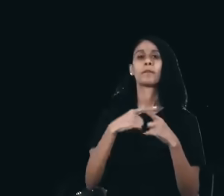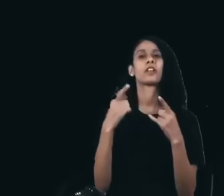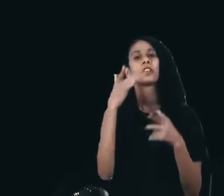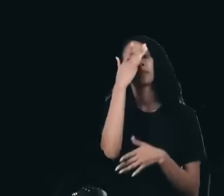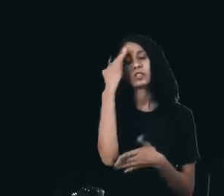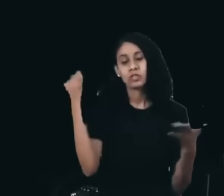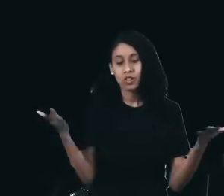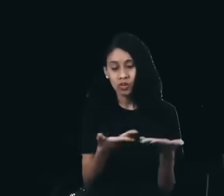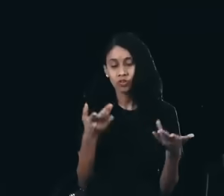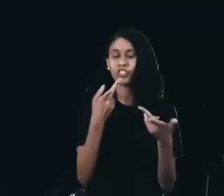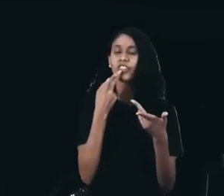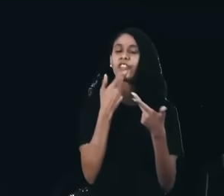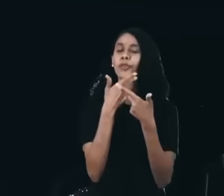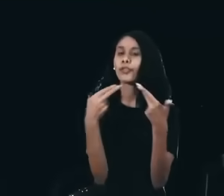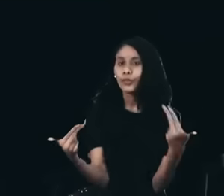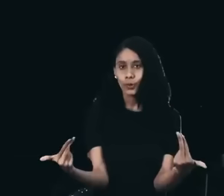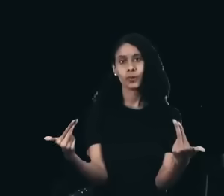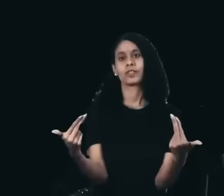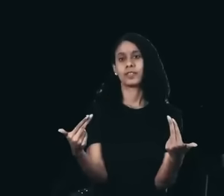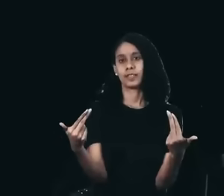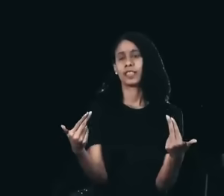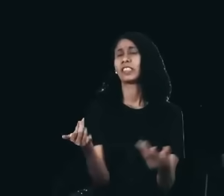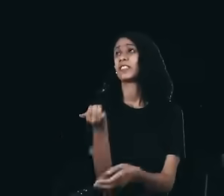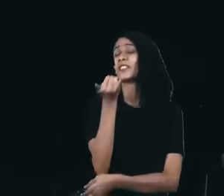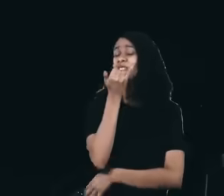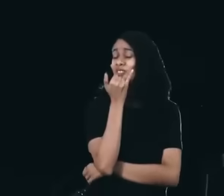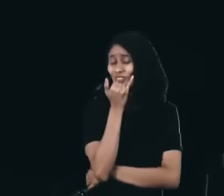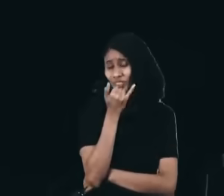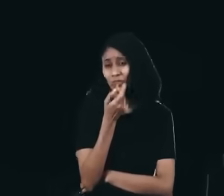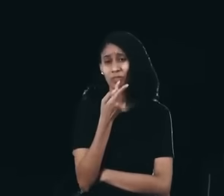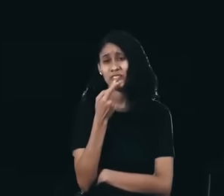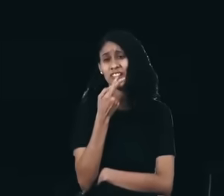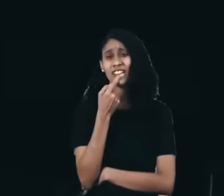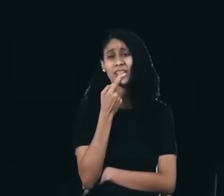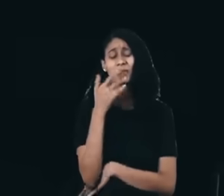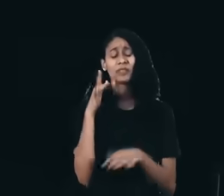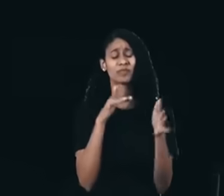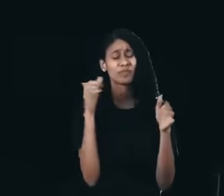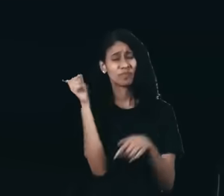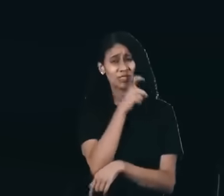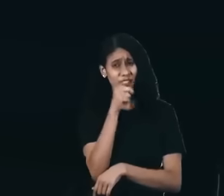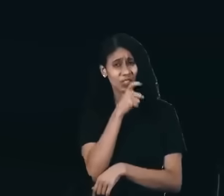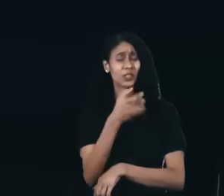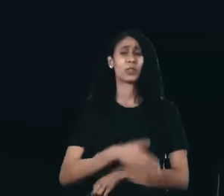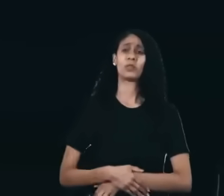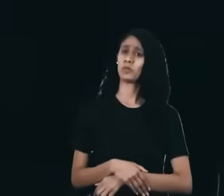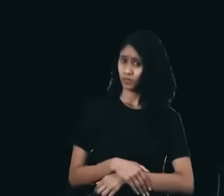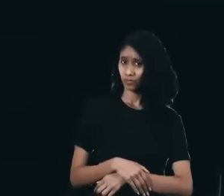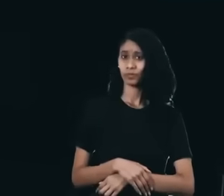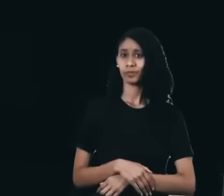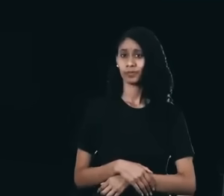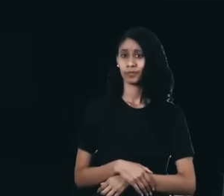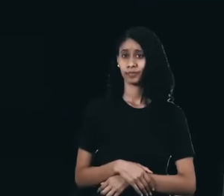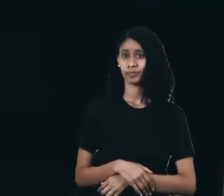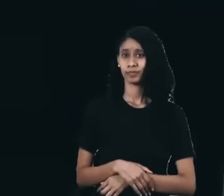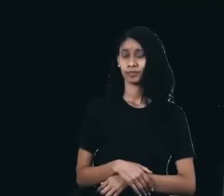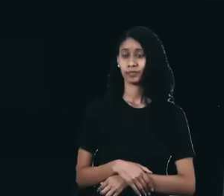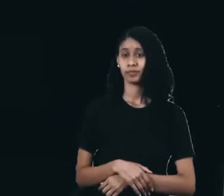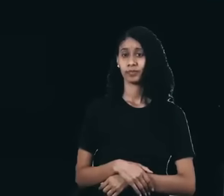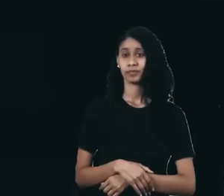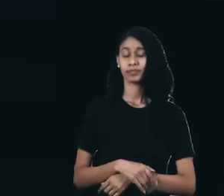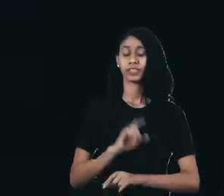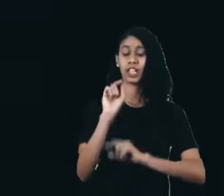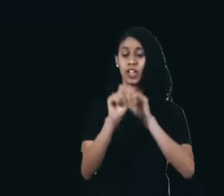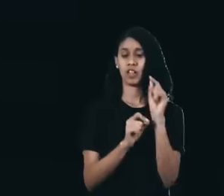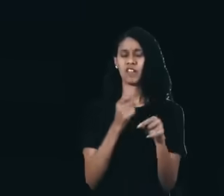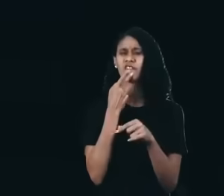com um discurso, desculpa te dizer a expressão, hipócrita, mentiroso. É